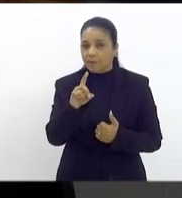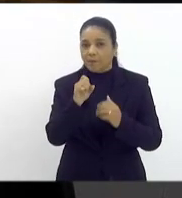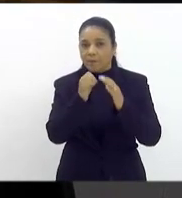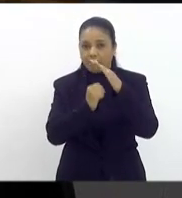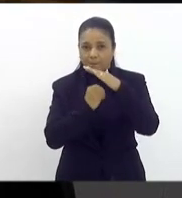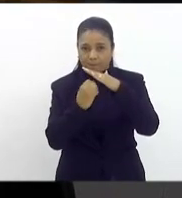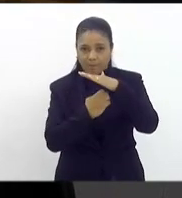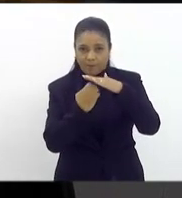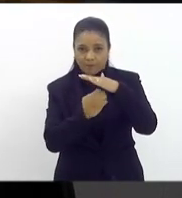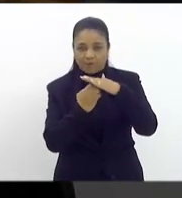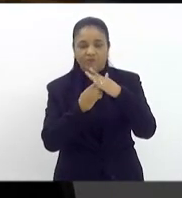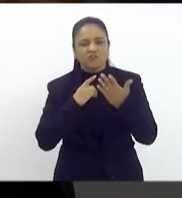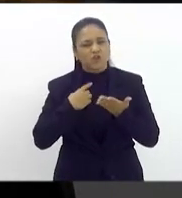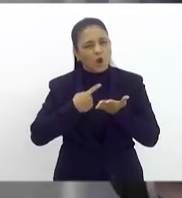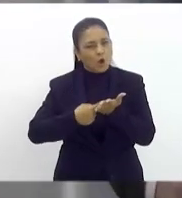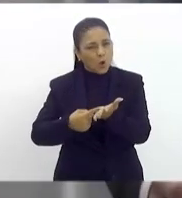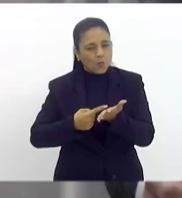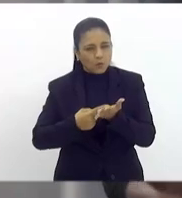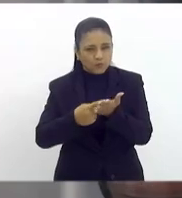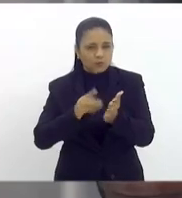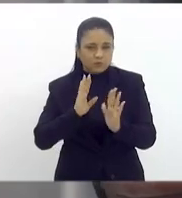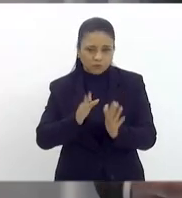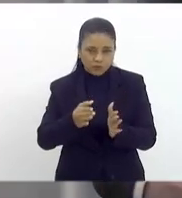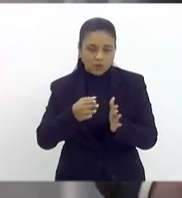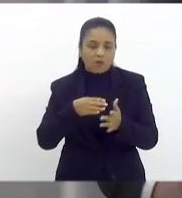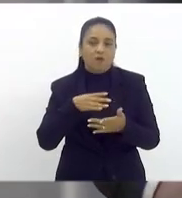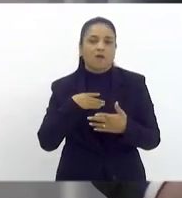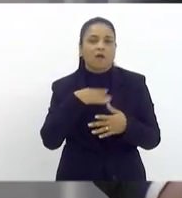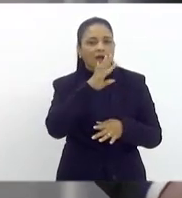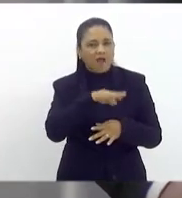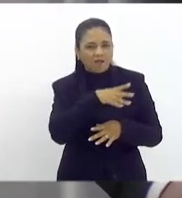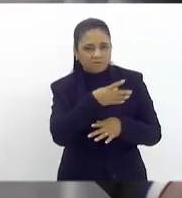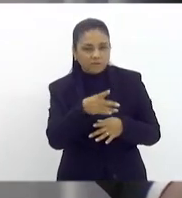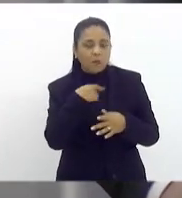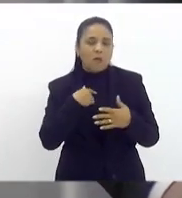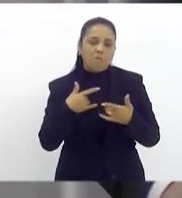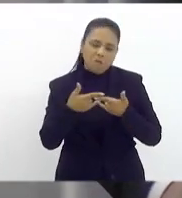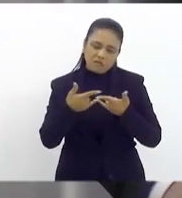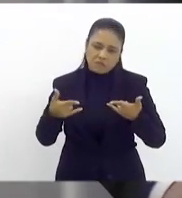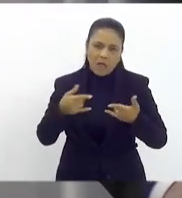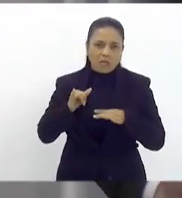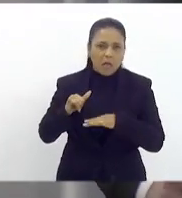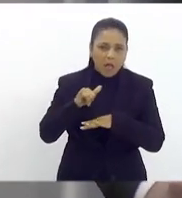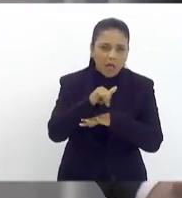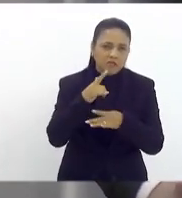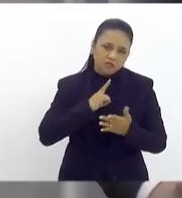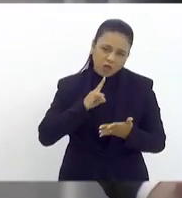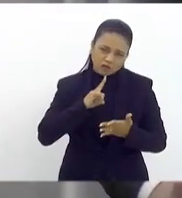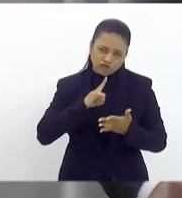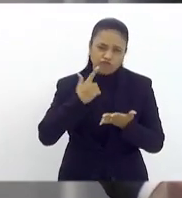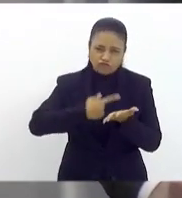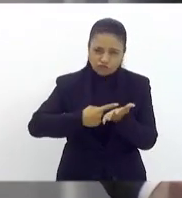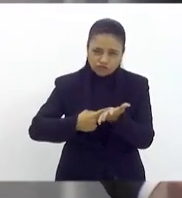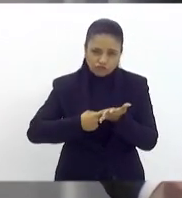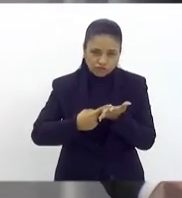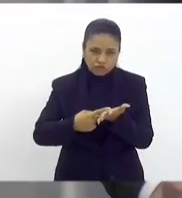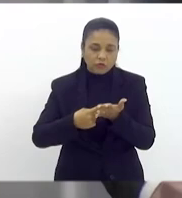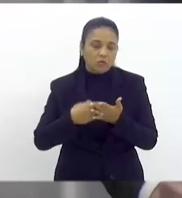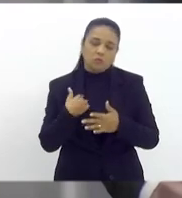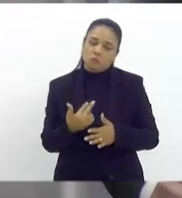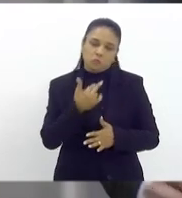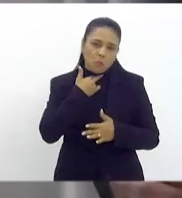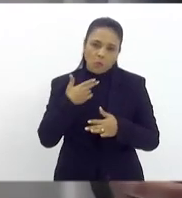compromissos anteriormente agendados, mostrou inclusive o espelho de passagem aérea, enfim, a sua agenda não pôde estar presente,